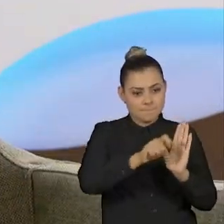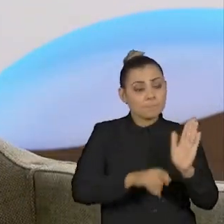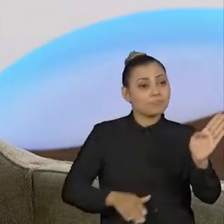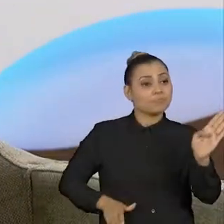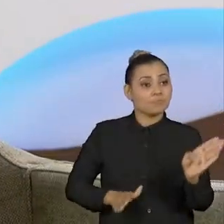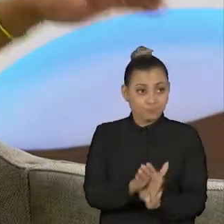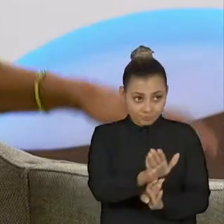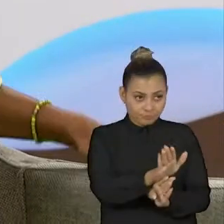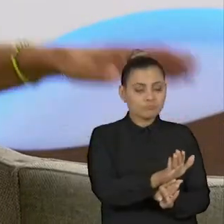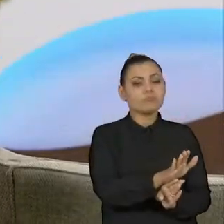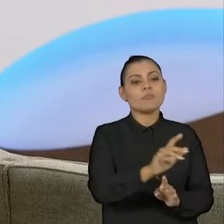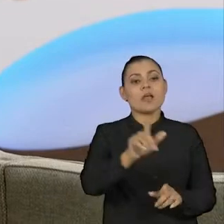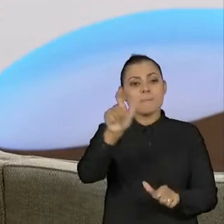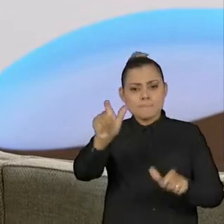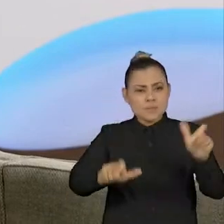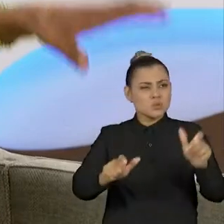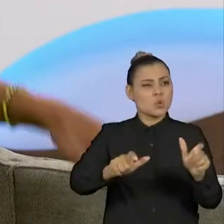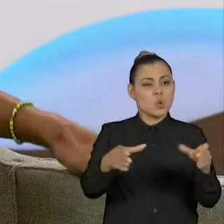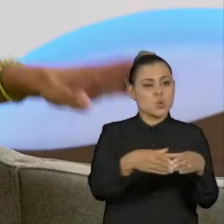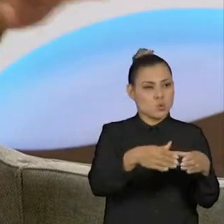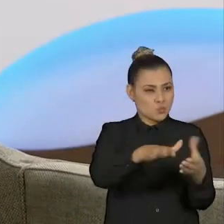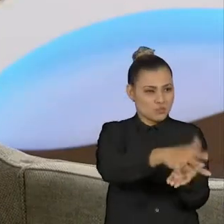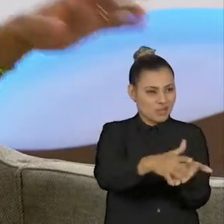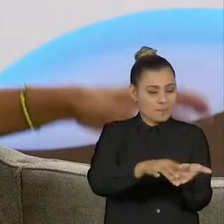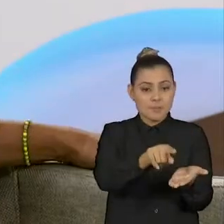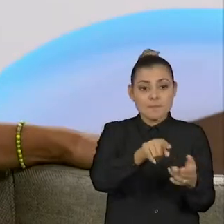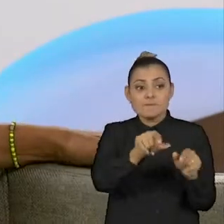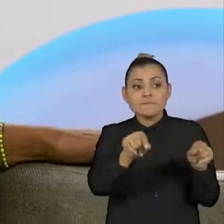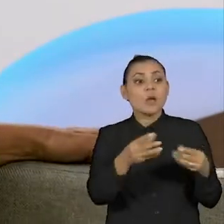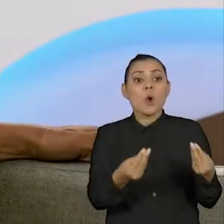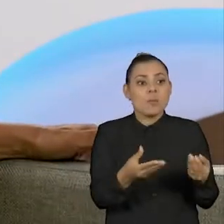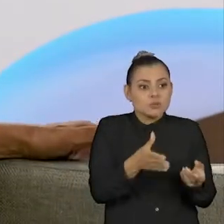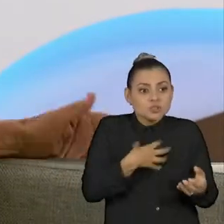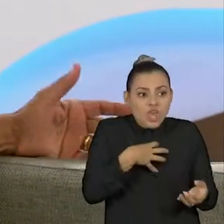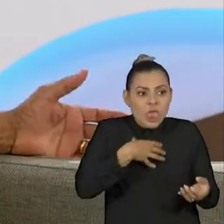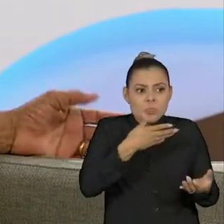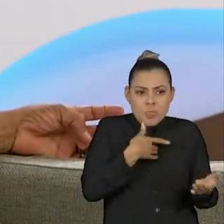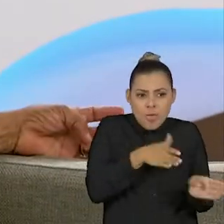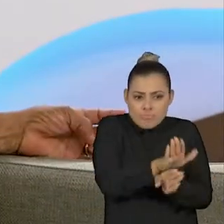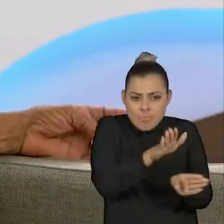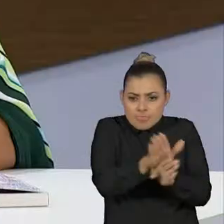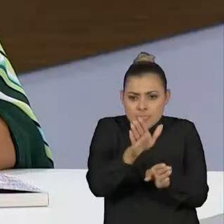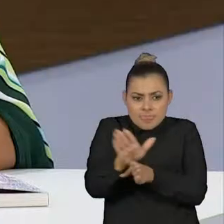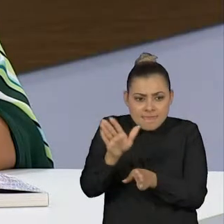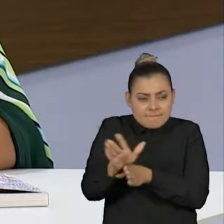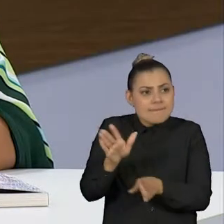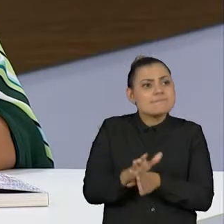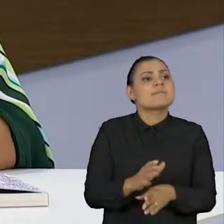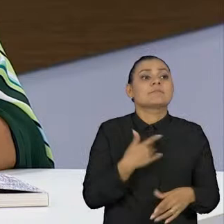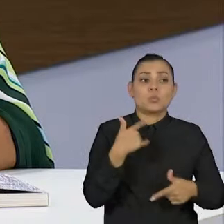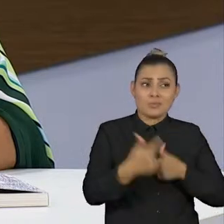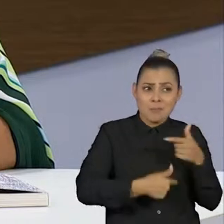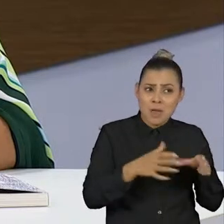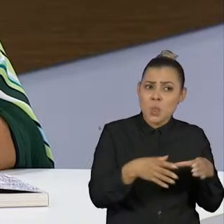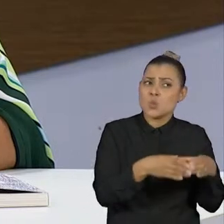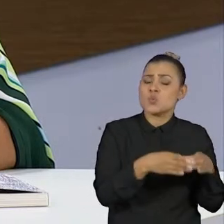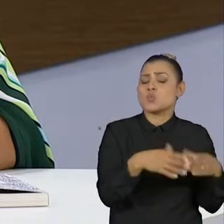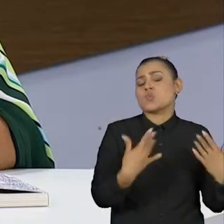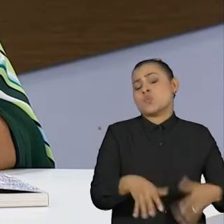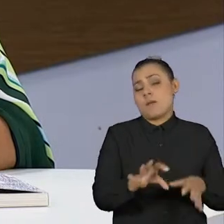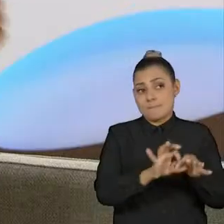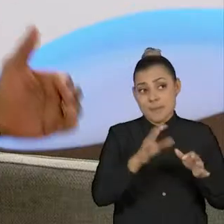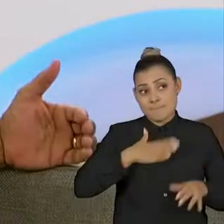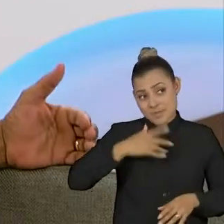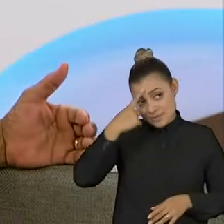orientei os artistas carnavalescos e tal, como deveria ser feito. O carnavalesco com toda... Foi um trabalho conjunto meu, a ideia